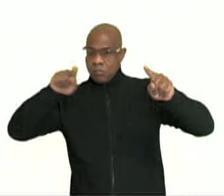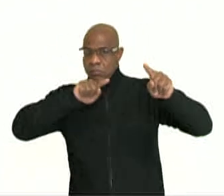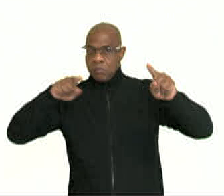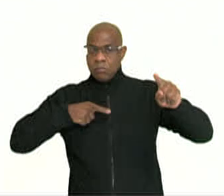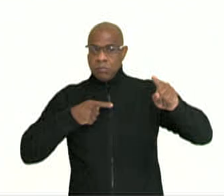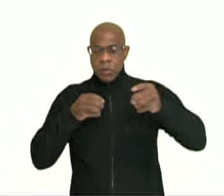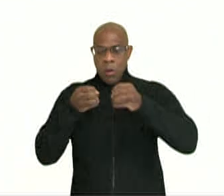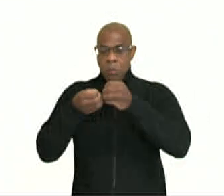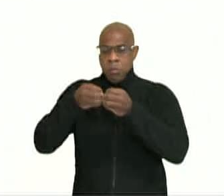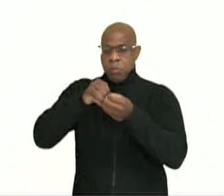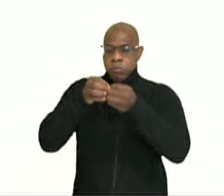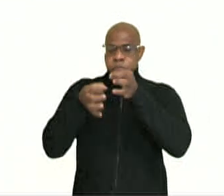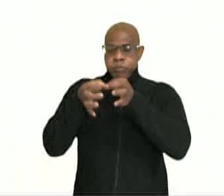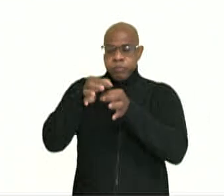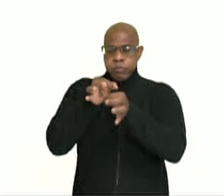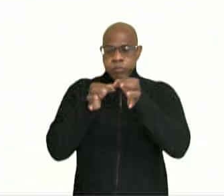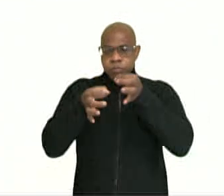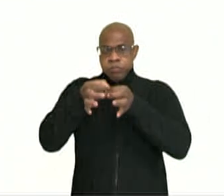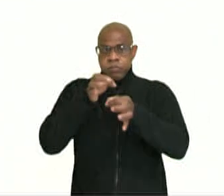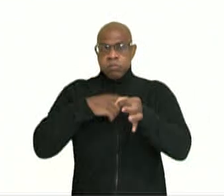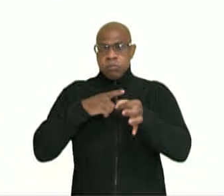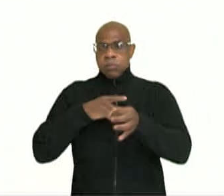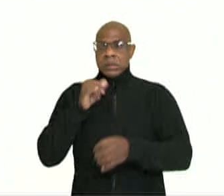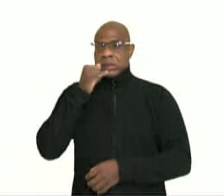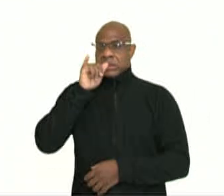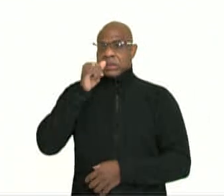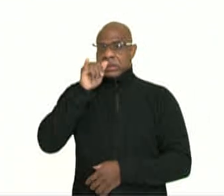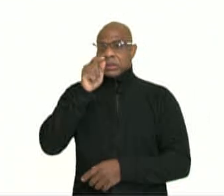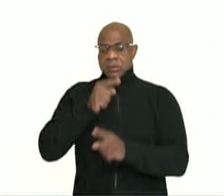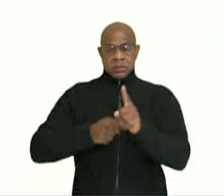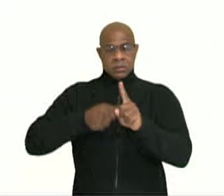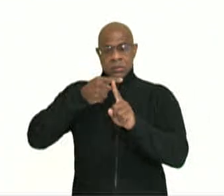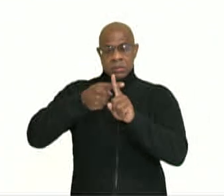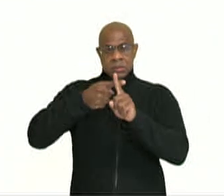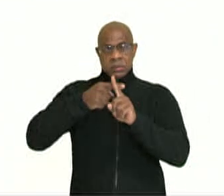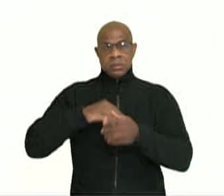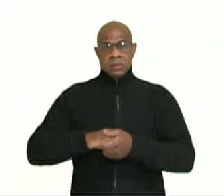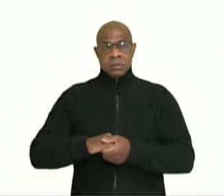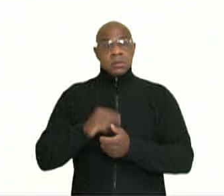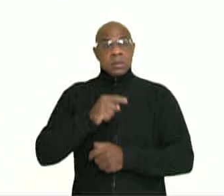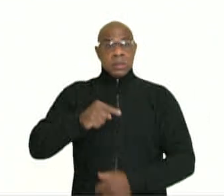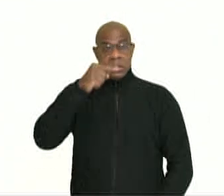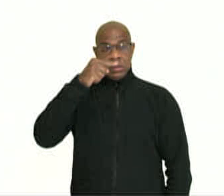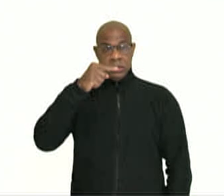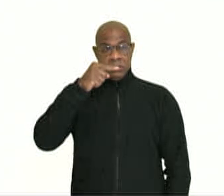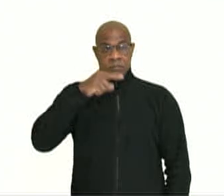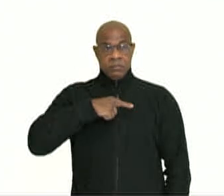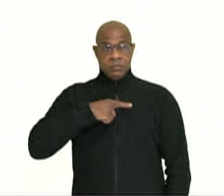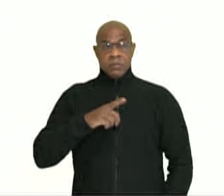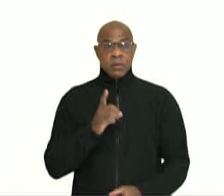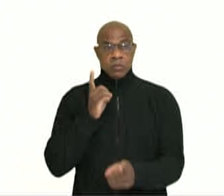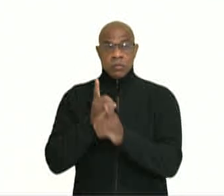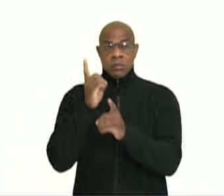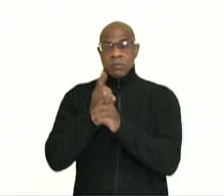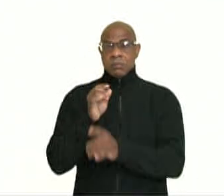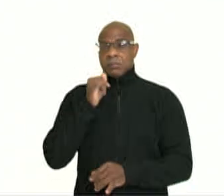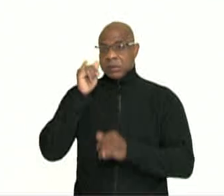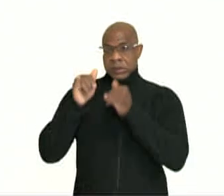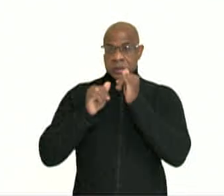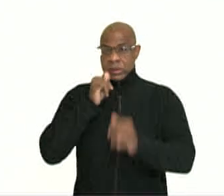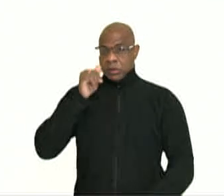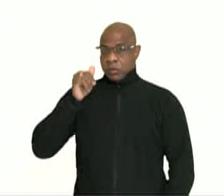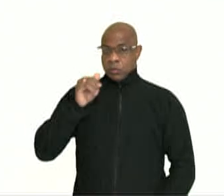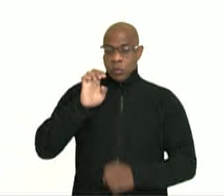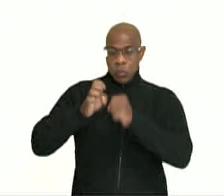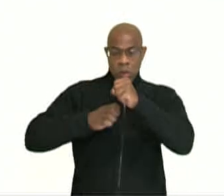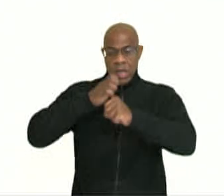que possuem cargas negativas. Essas partículas foram denominadas de elétrons, e com a descoberta dos elétrons, foi possível o